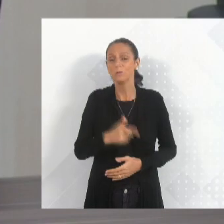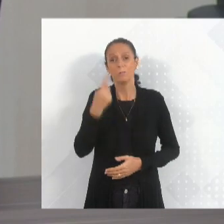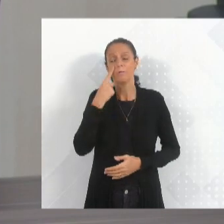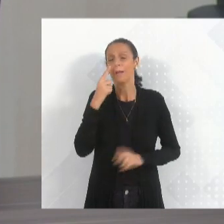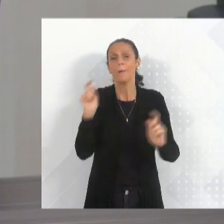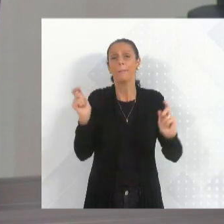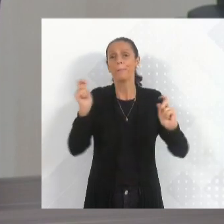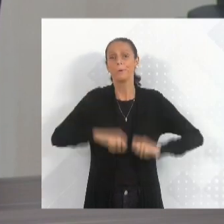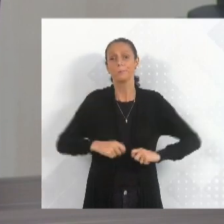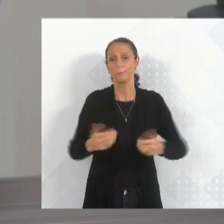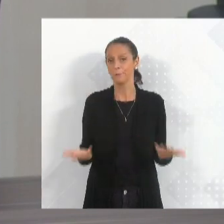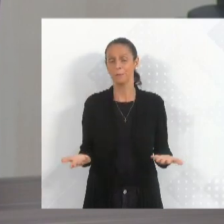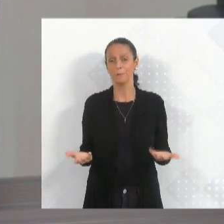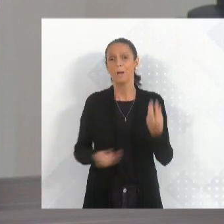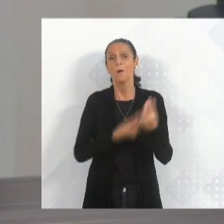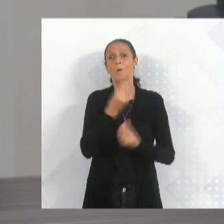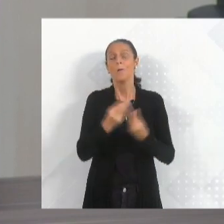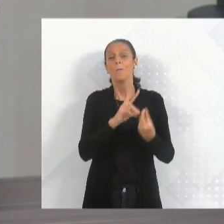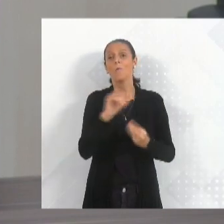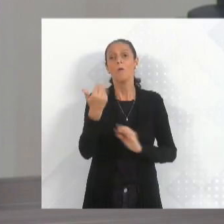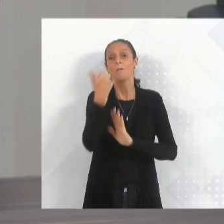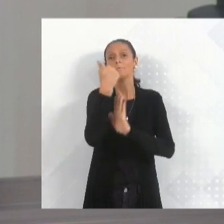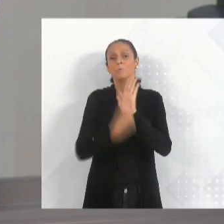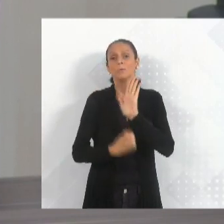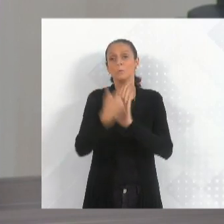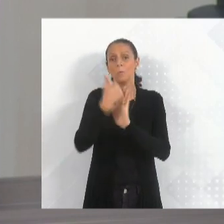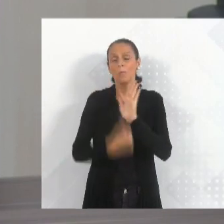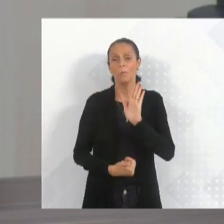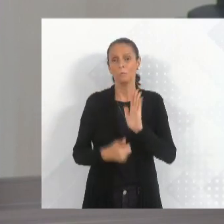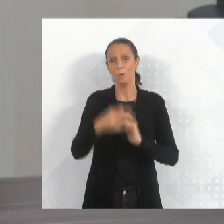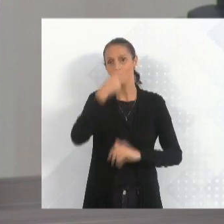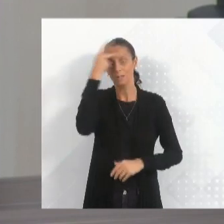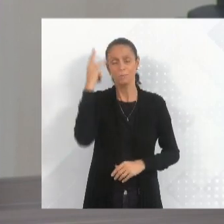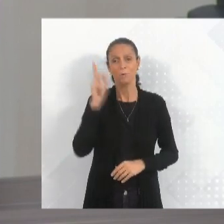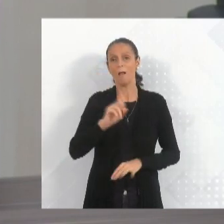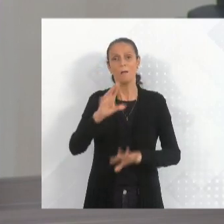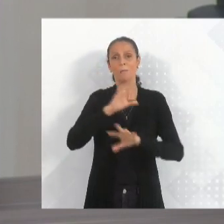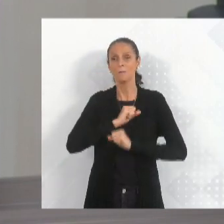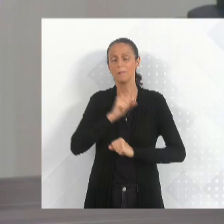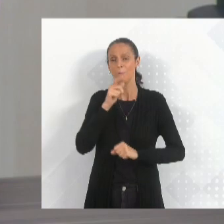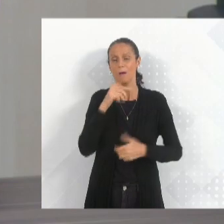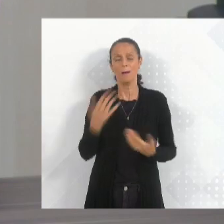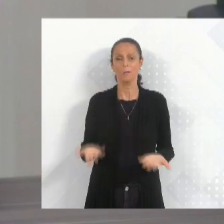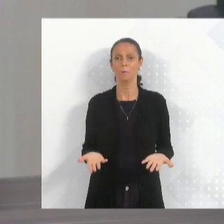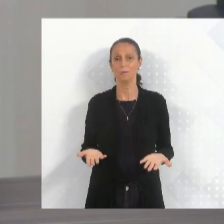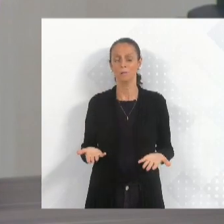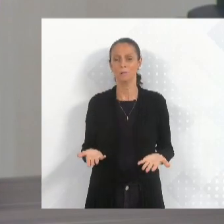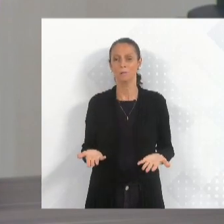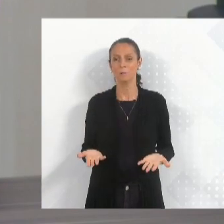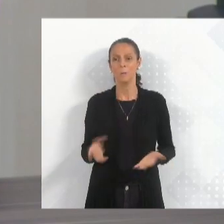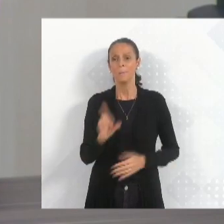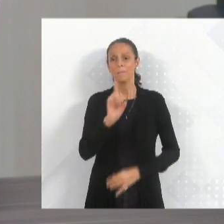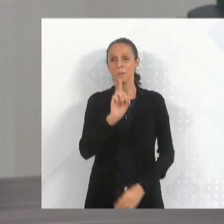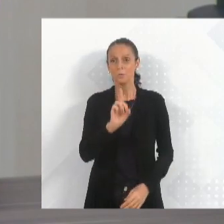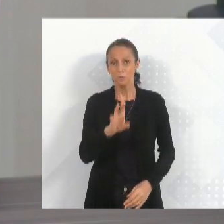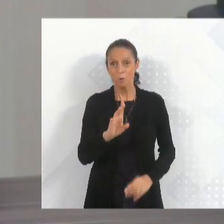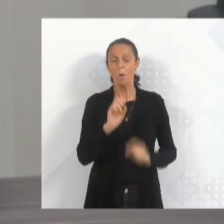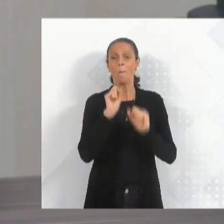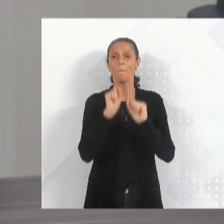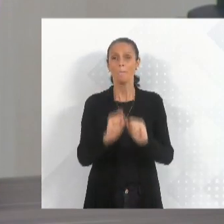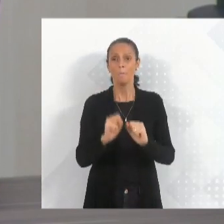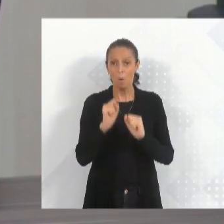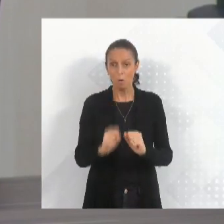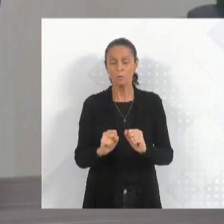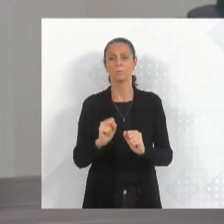Como é que eu vou dar um desconto para alguém que não recebeu a água? Eu só posso dar o desconto para esse cara se ele passar de 10